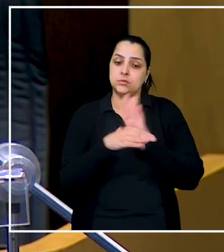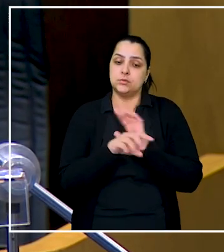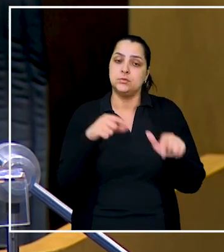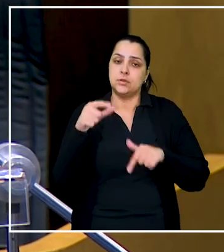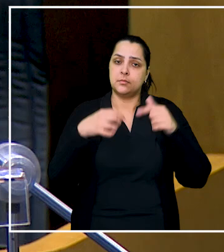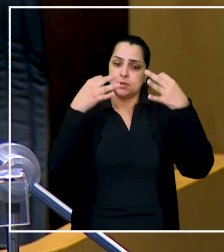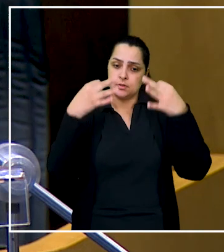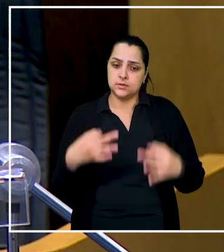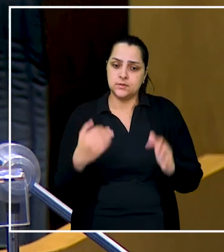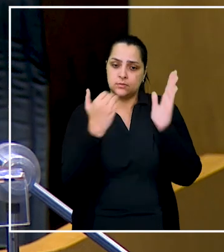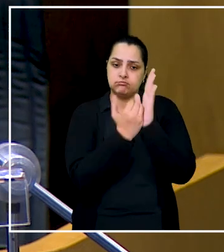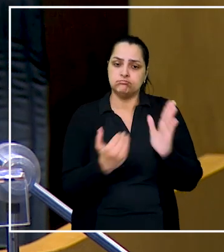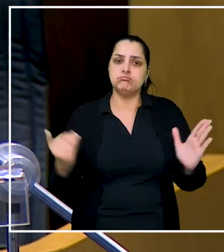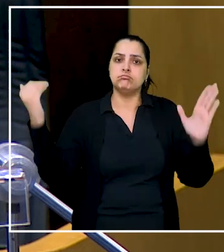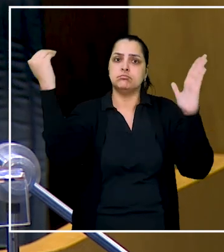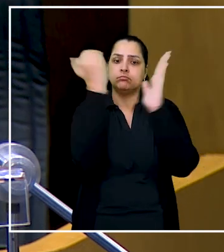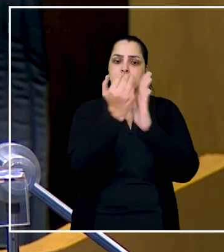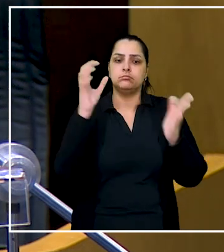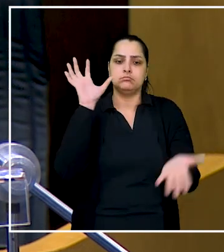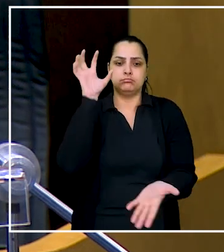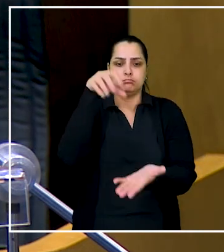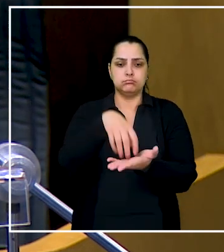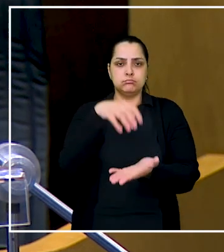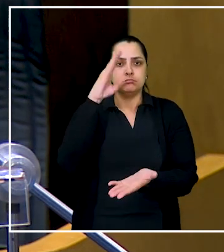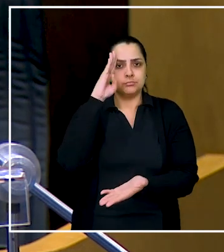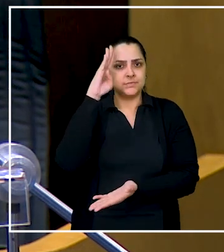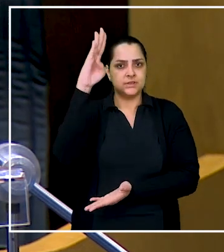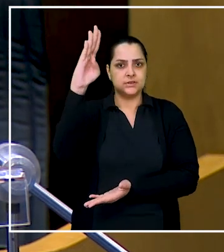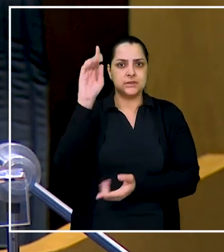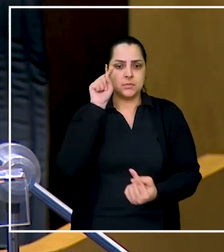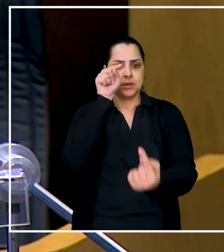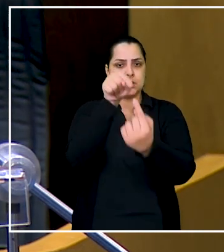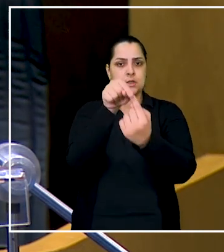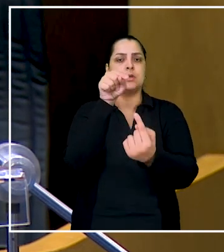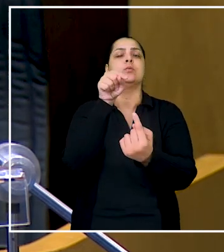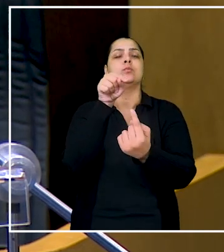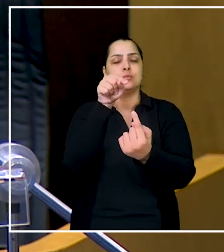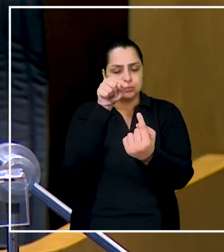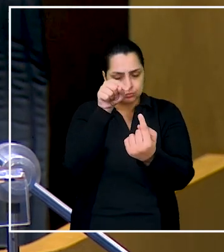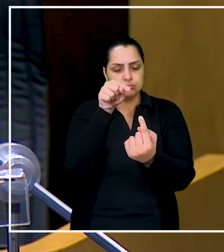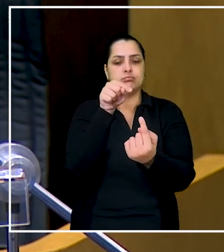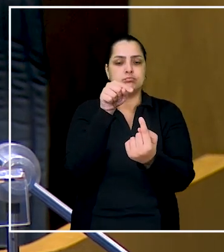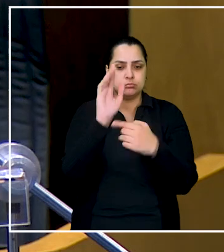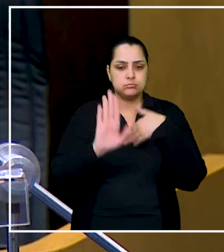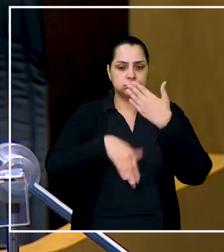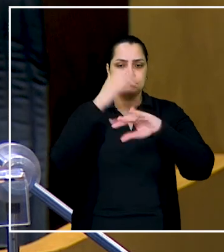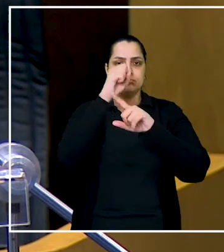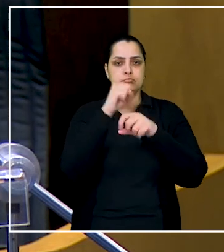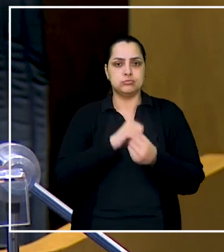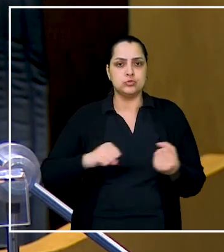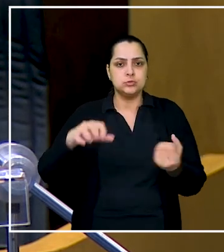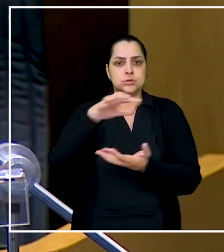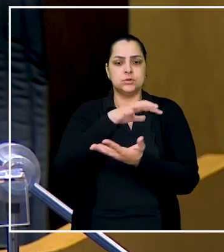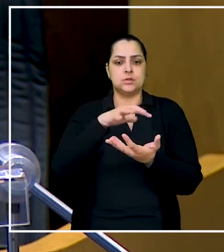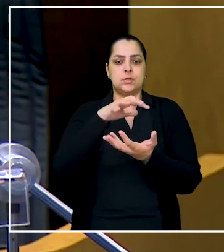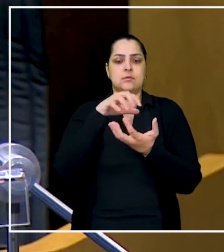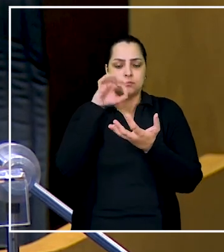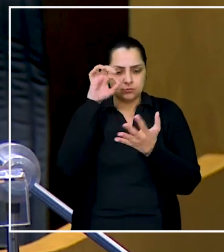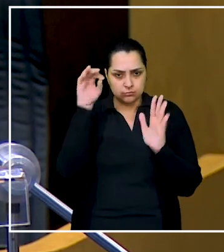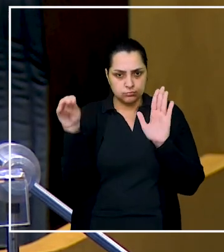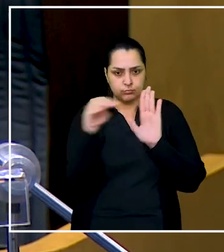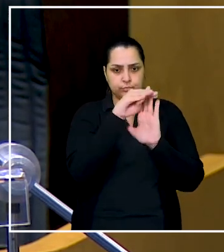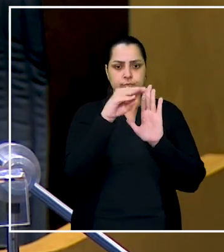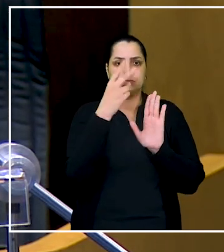o conceito de trabalho decente à posição central para o alcance dos Objetivos de Desenvolvimento